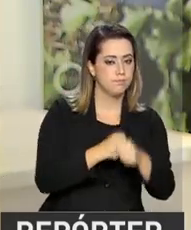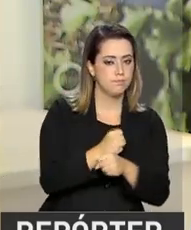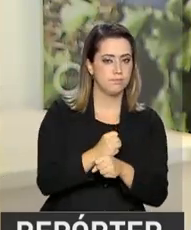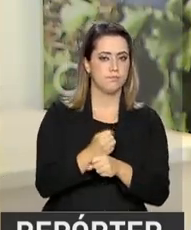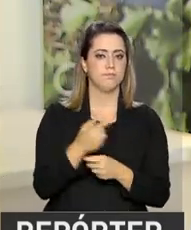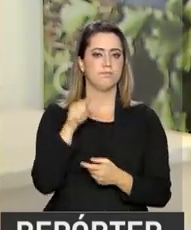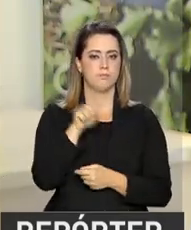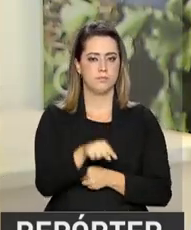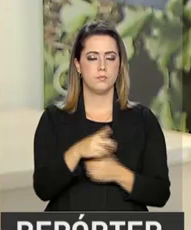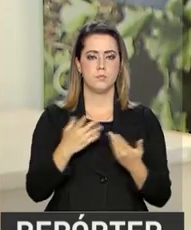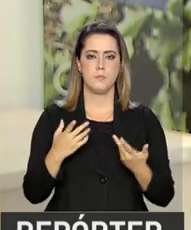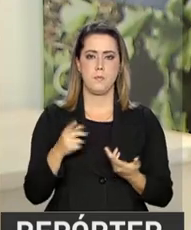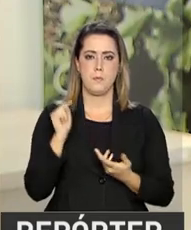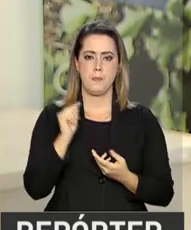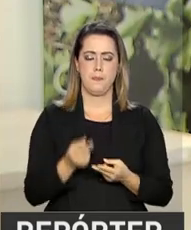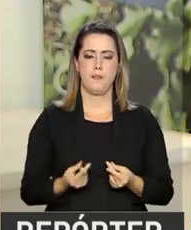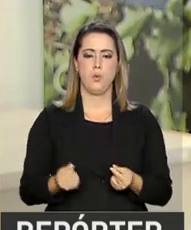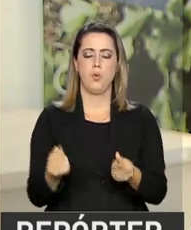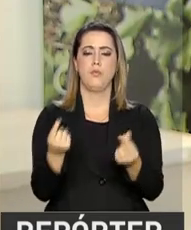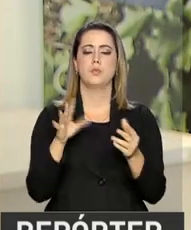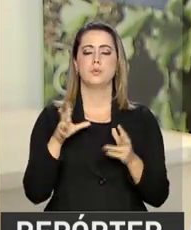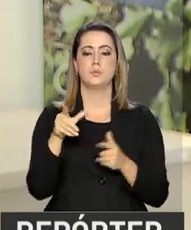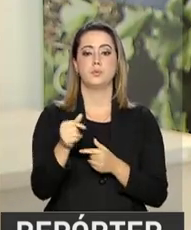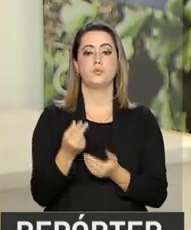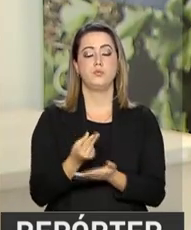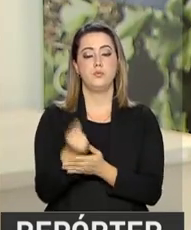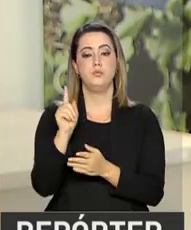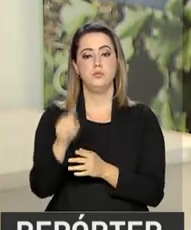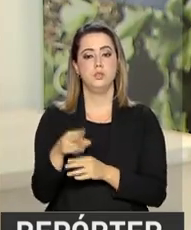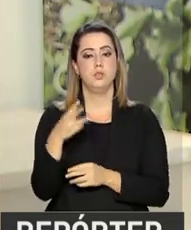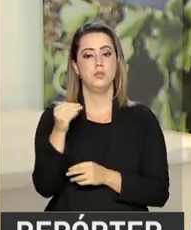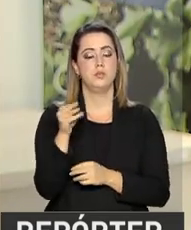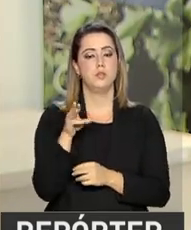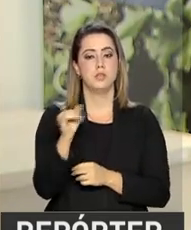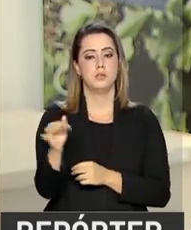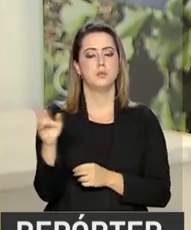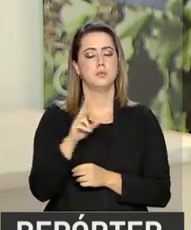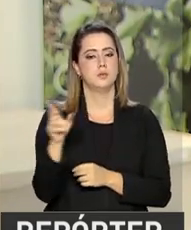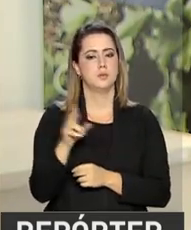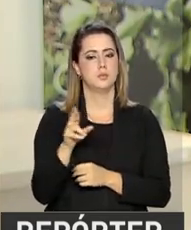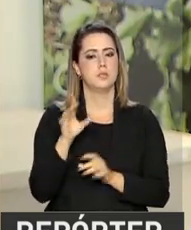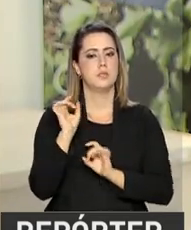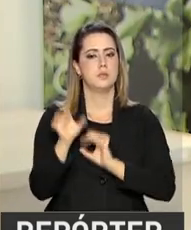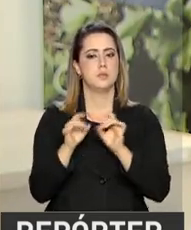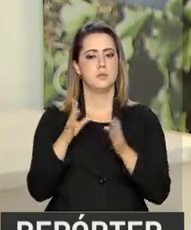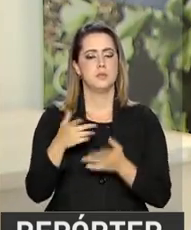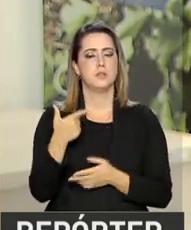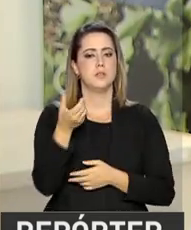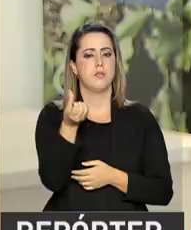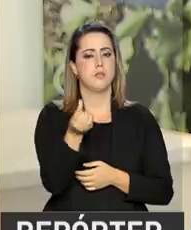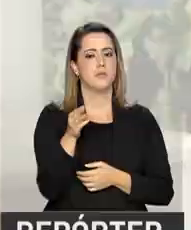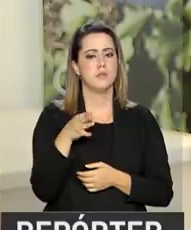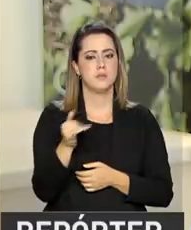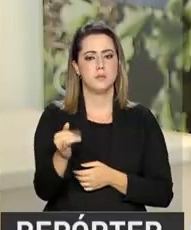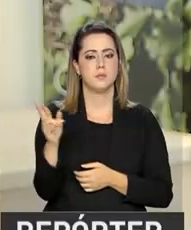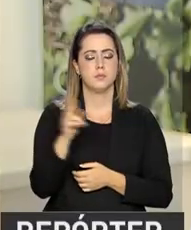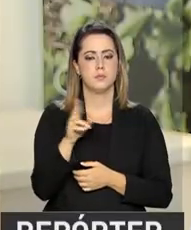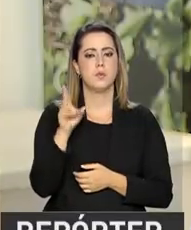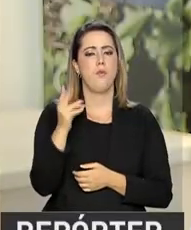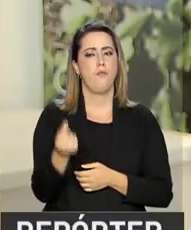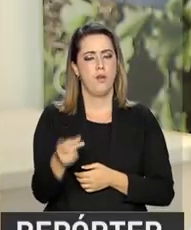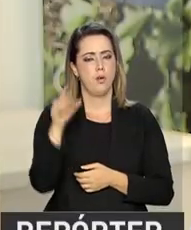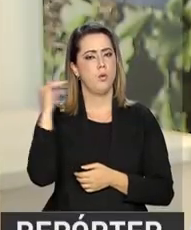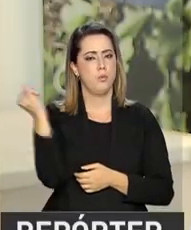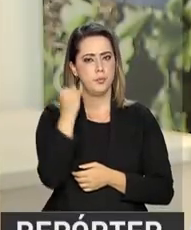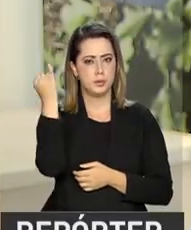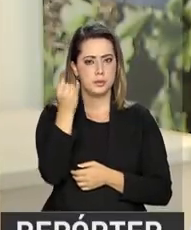2018. Para este, o volume de total de recursos do plano safra foi 30 bilhões. Em especial para o PRONAF, 26 bilhões de reais. É um valor